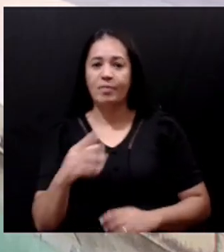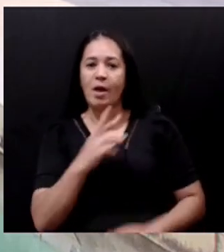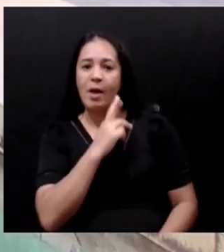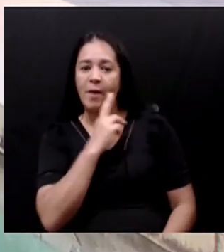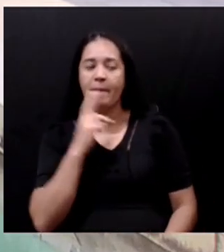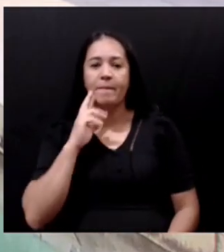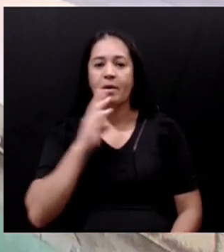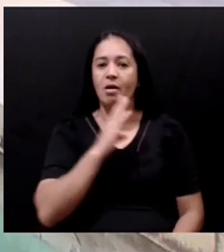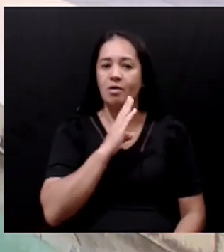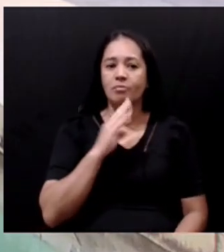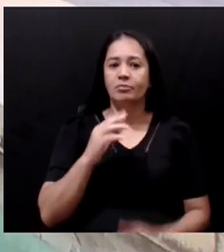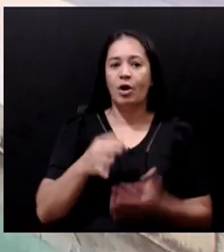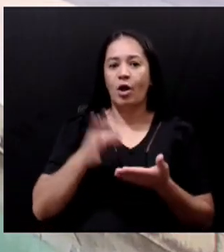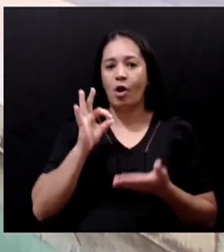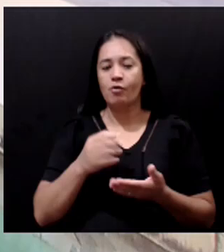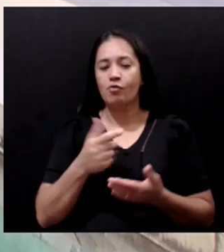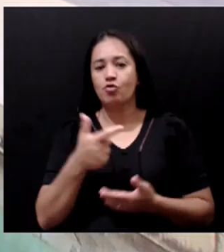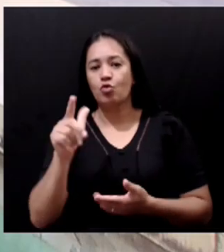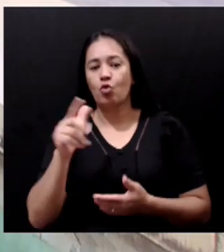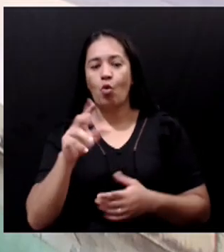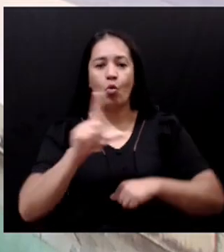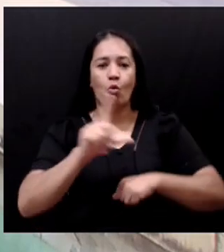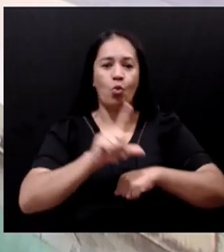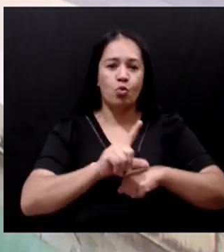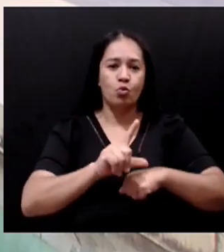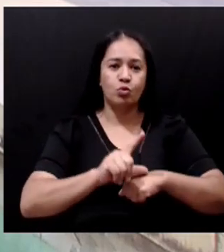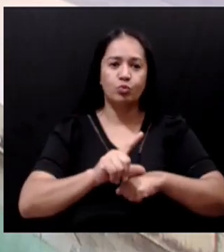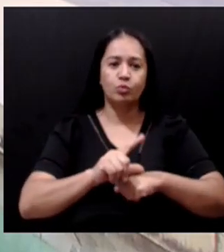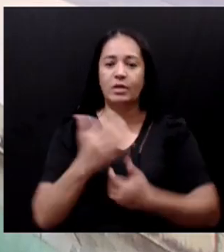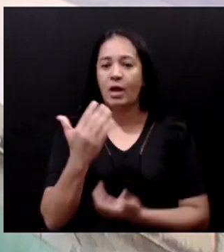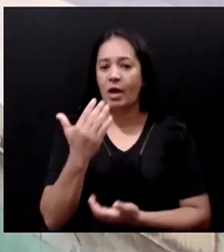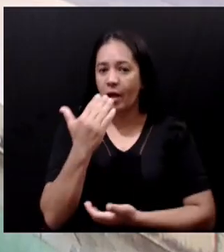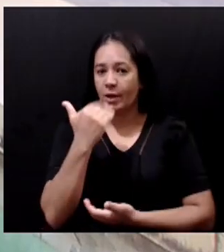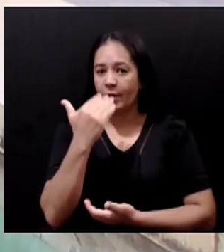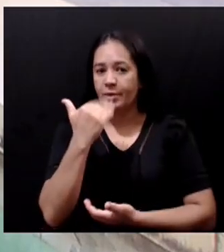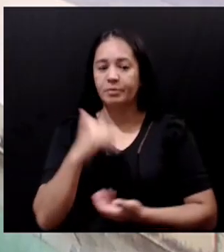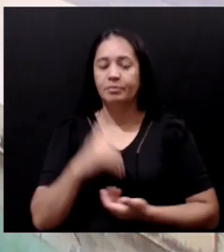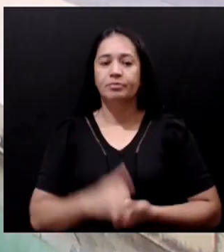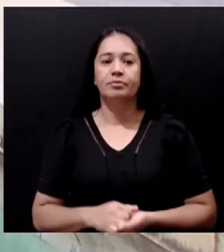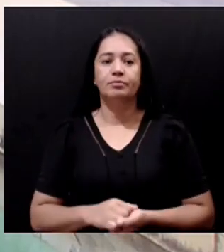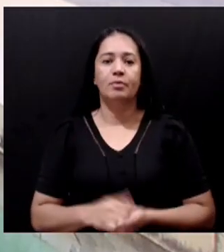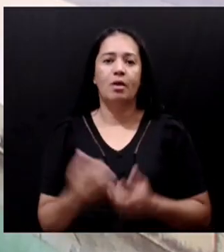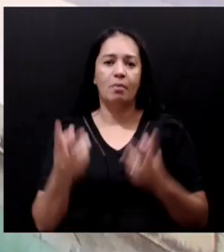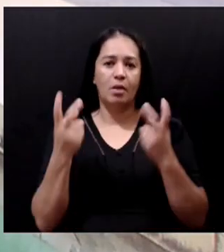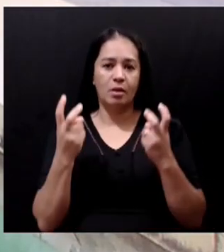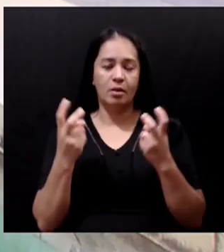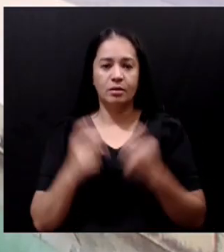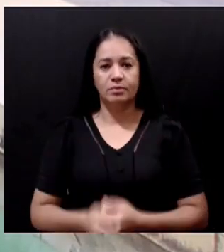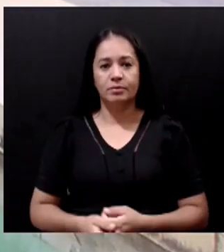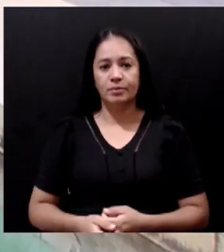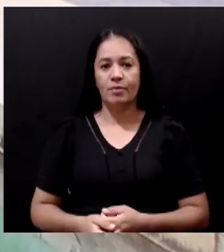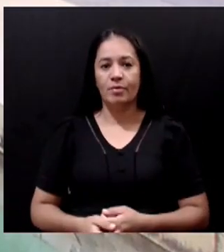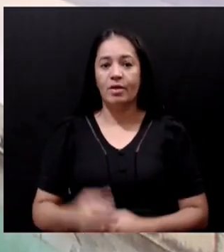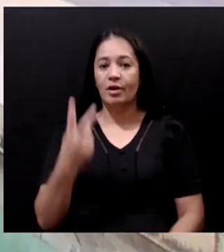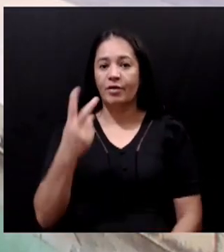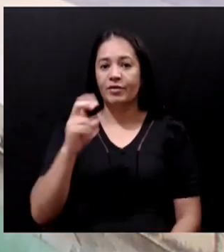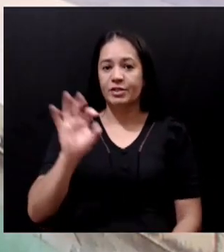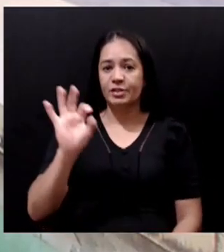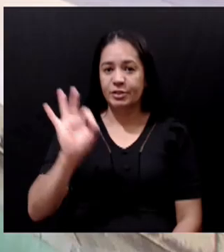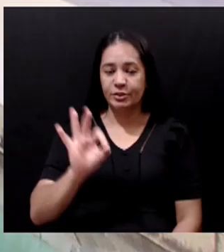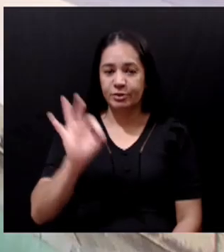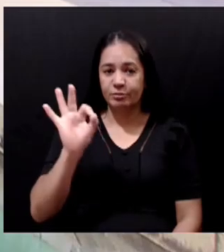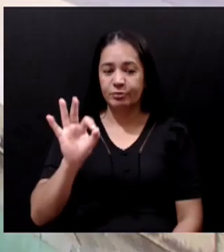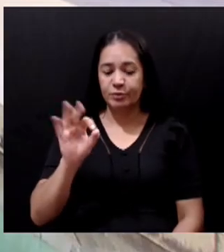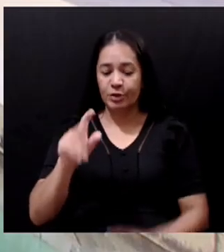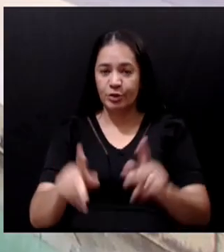cafés e outros locais de alimentação. E veja só, 25% deste público